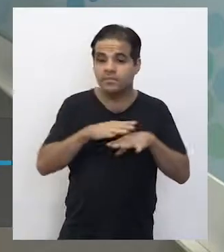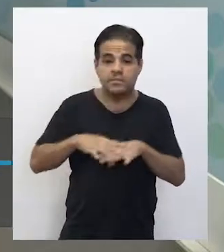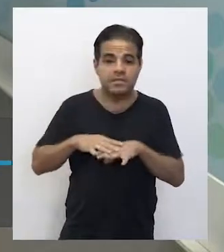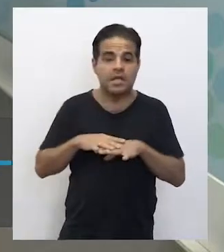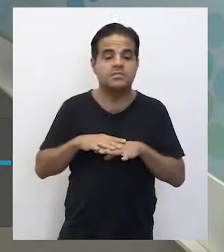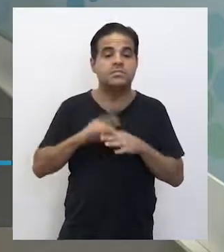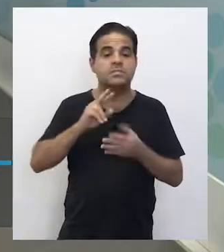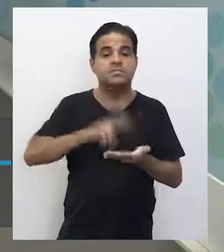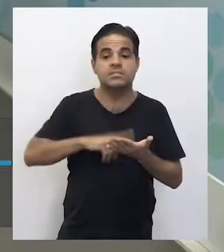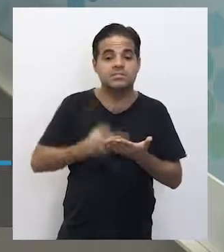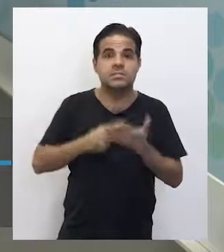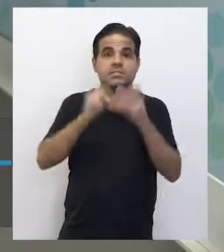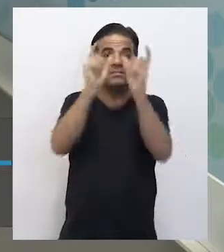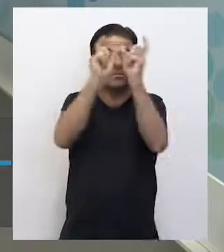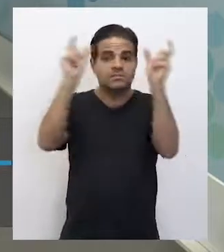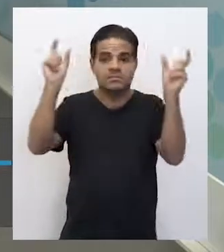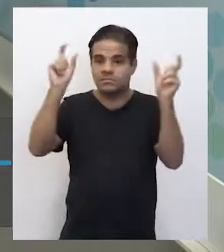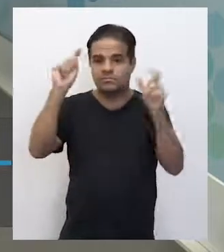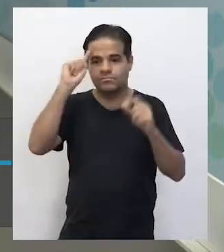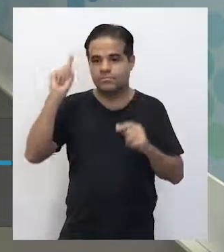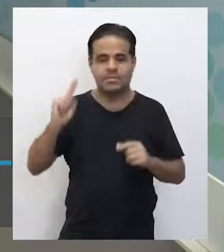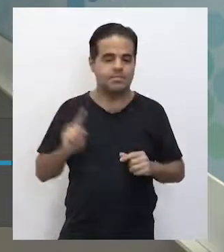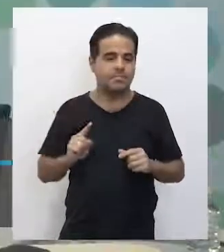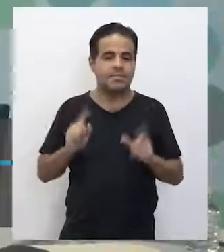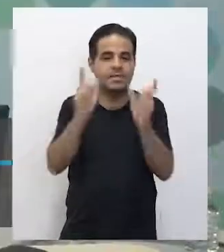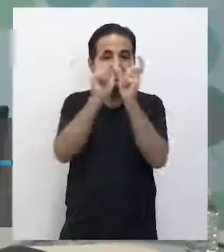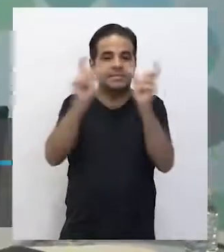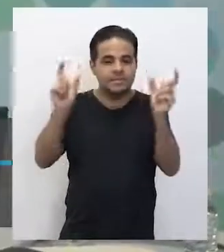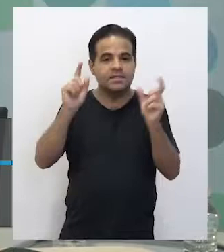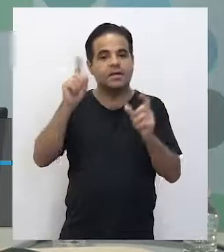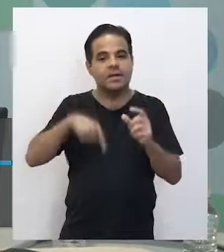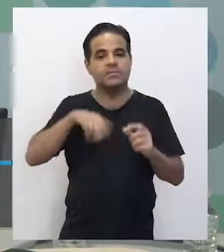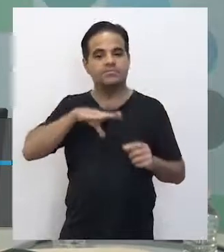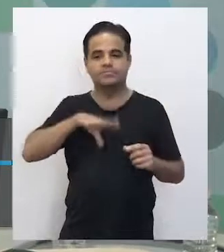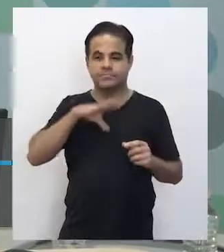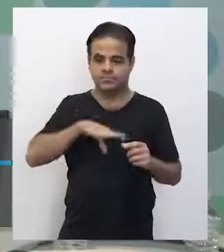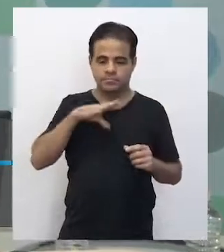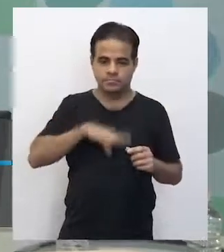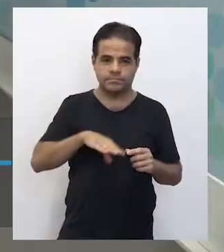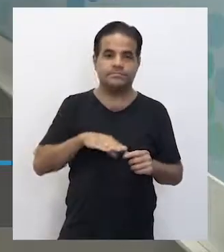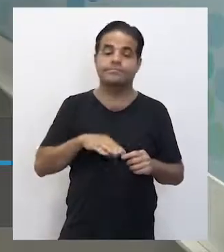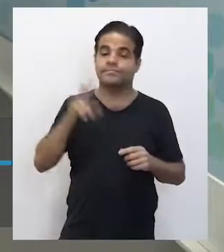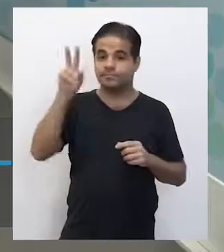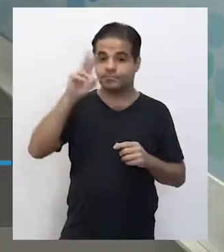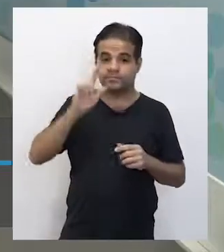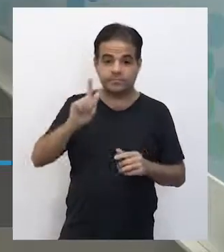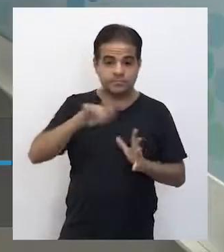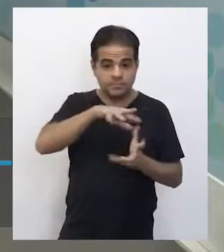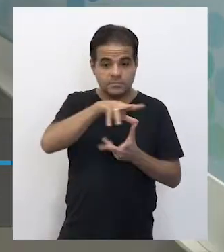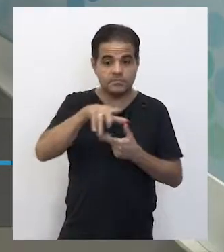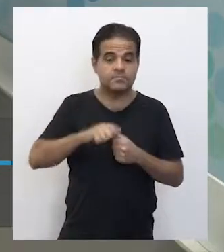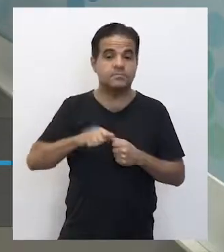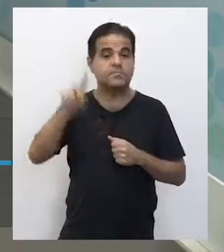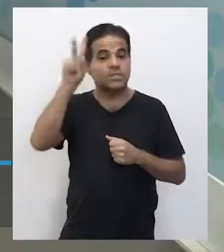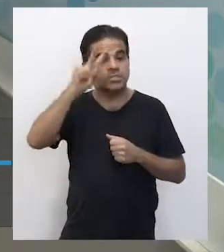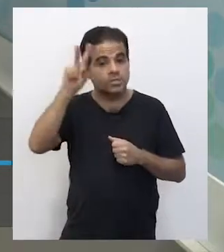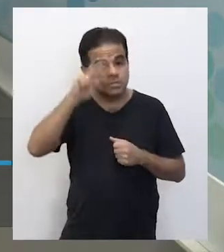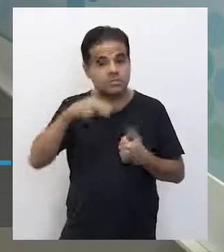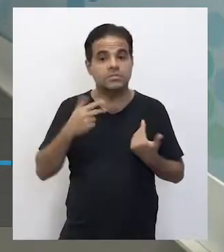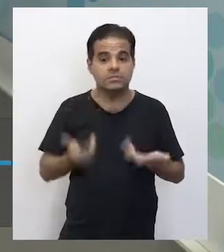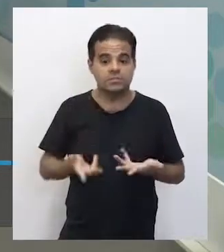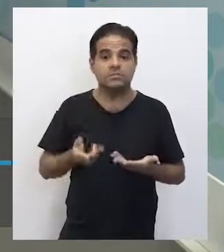problema? É interpretar enunciados, né? Então, é o português também que entra, né? História e geografia, o que eles precisam muitas